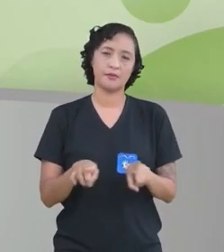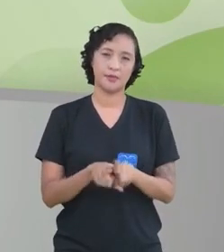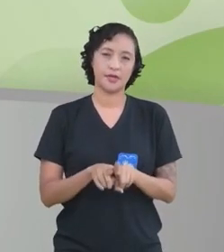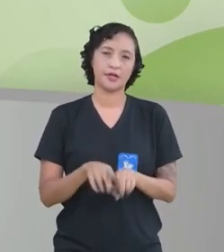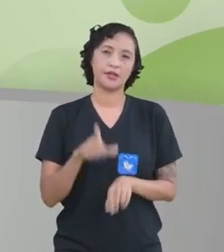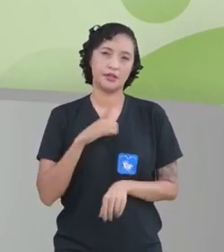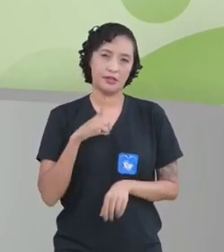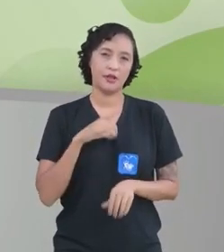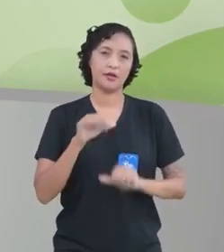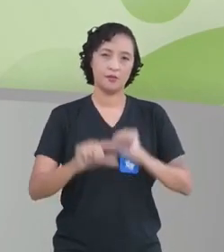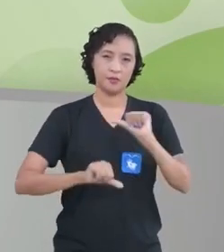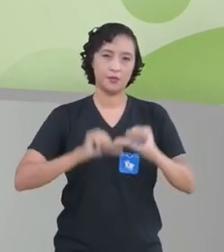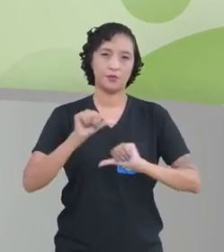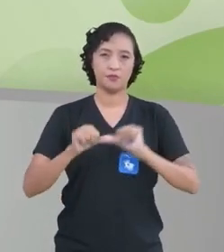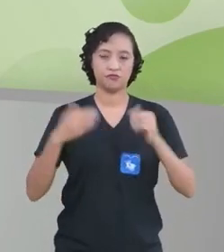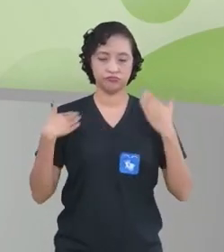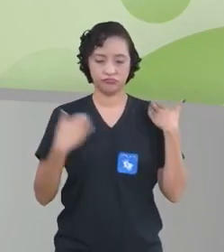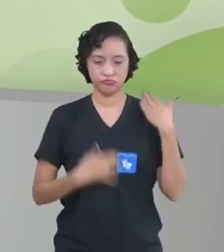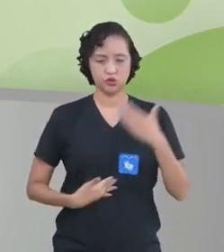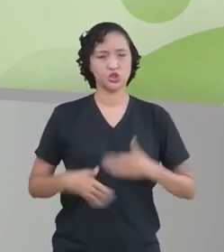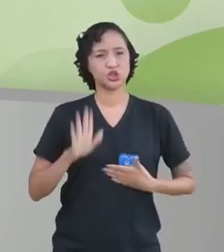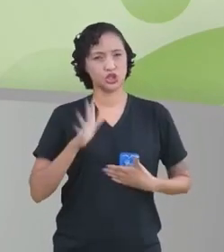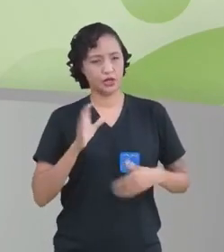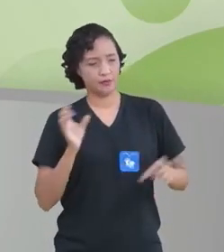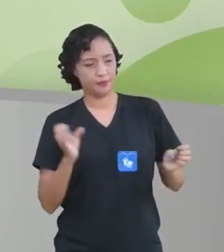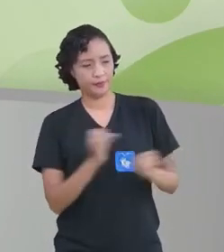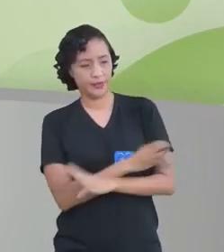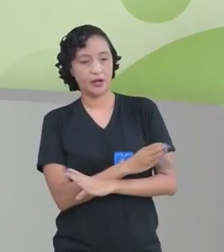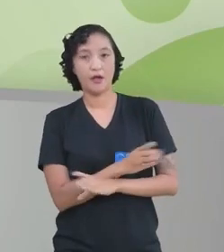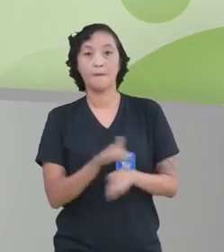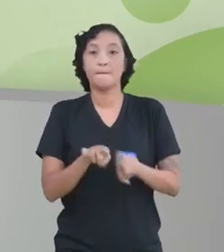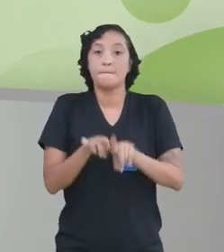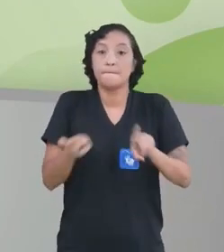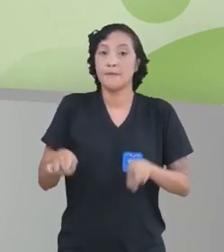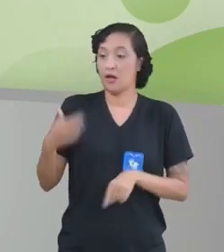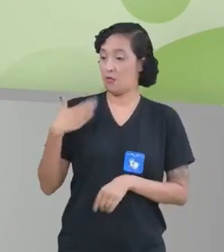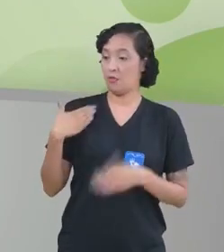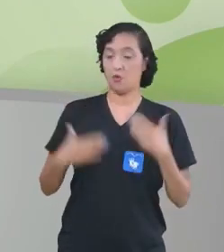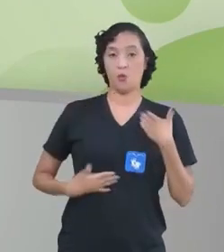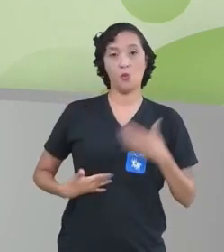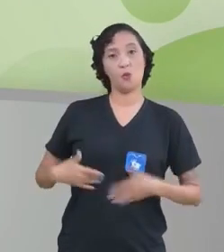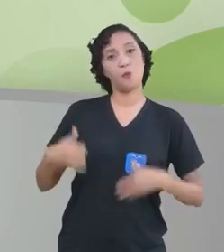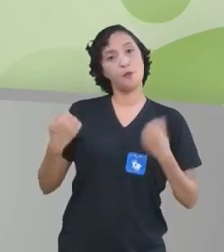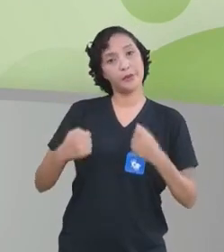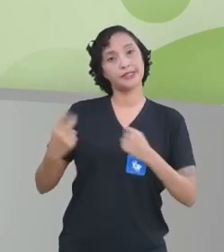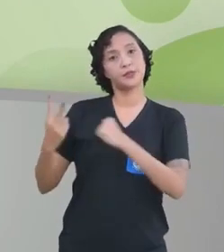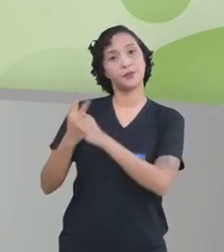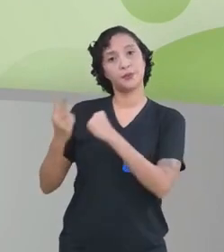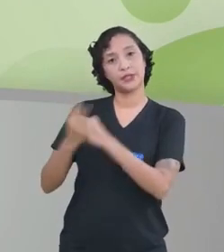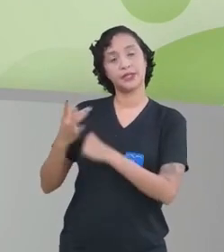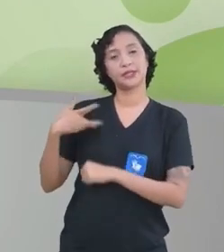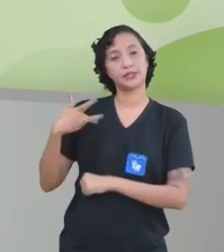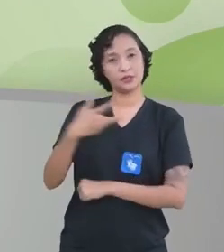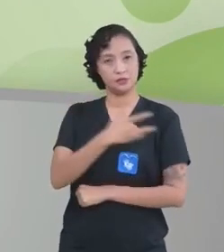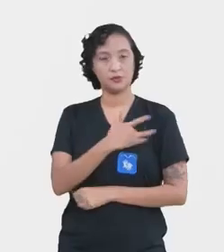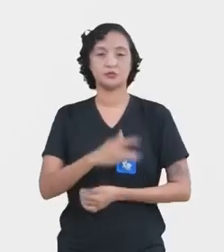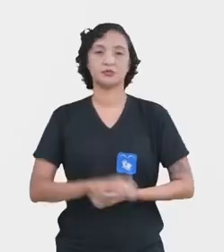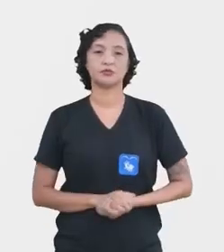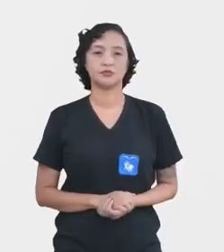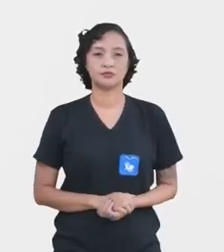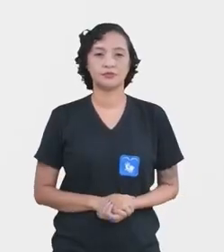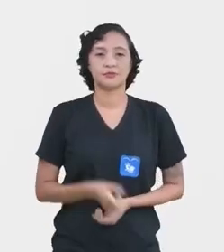meu corpo vai precisar principalmente de muitos cuidados da saúde. A fase do